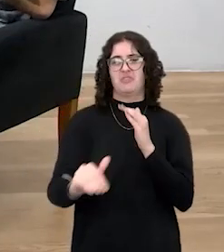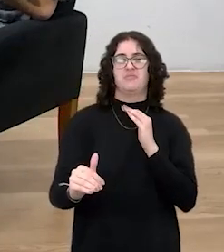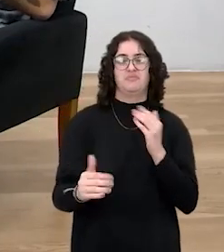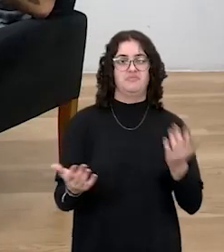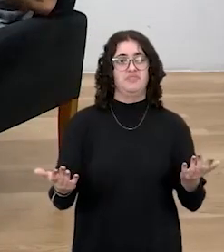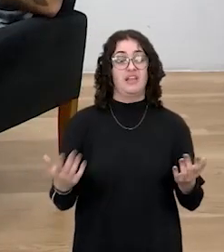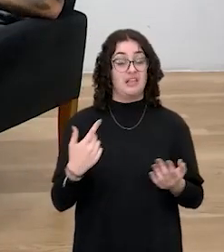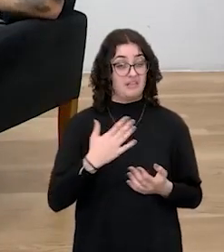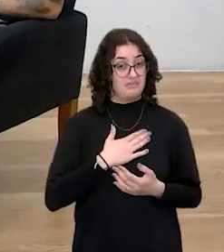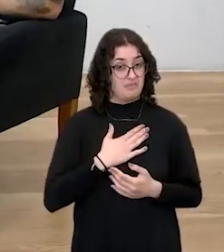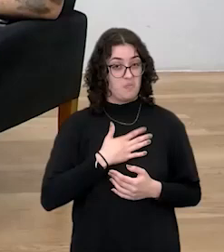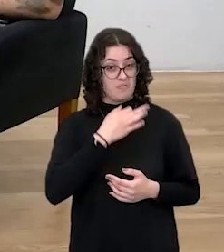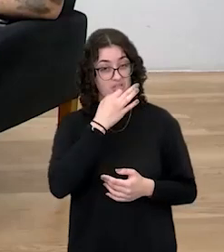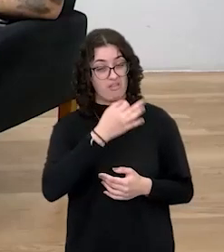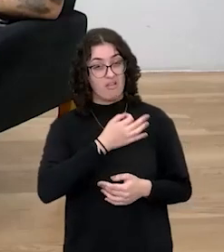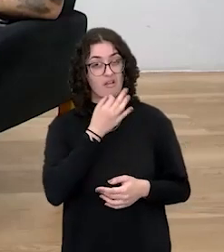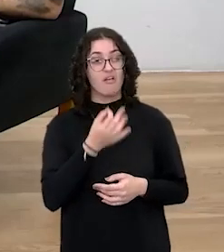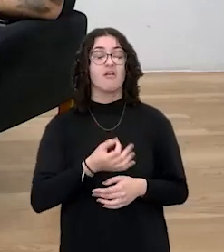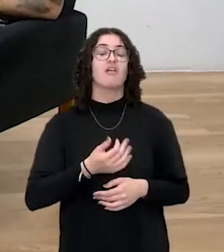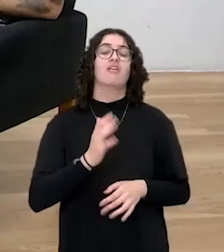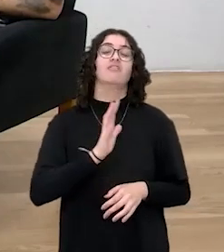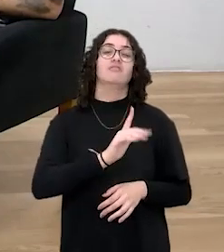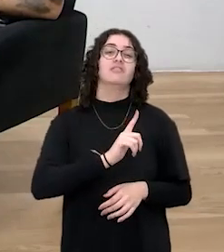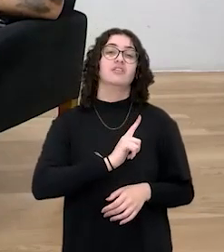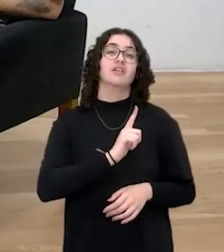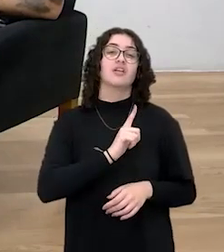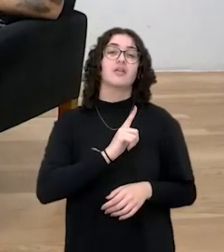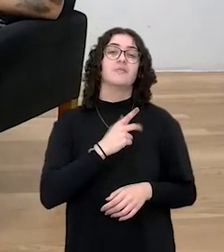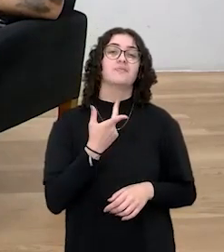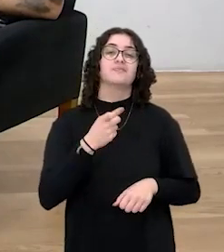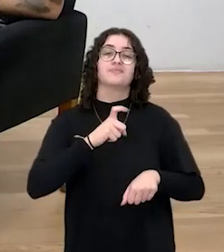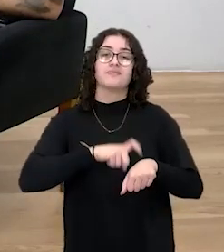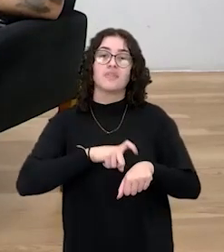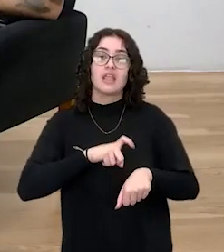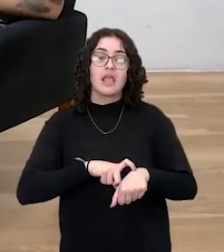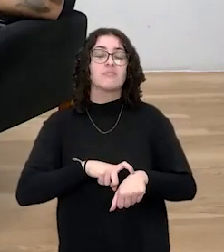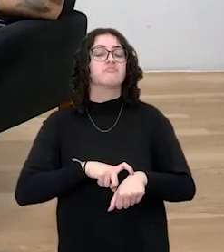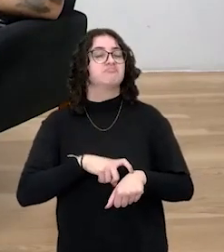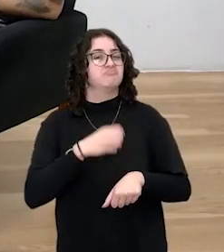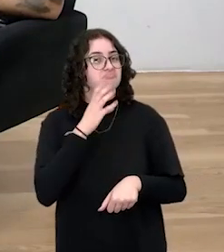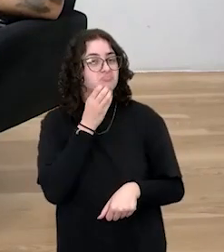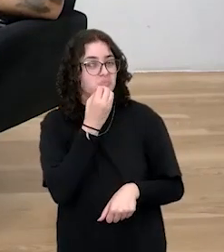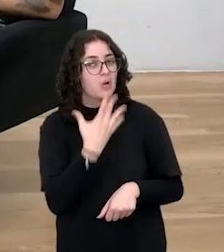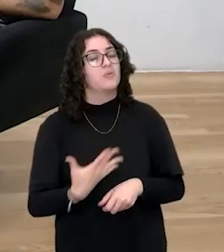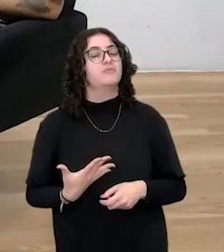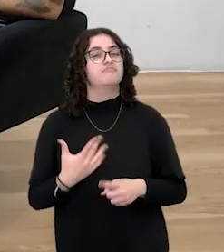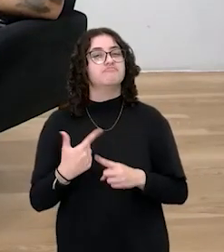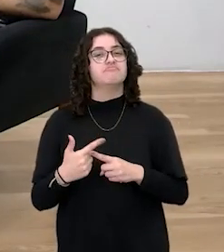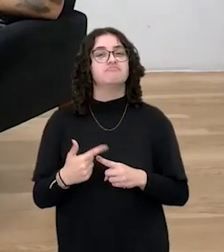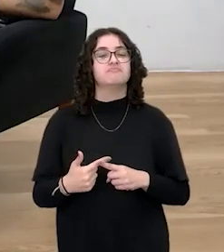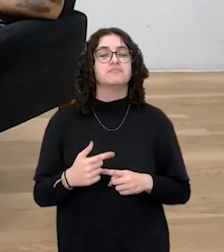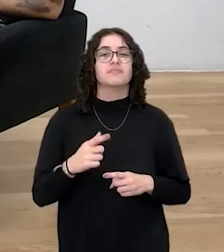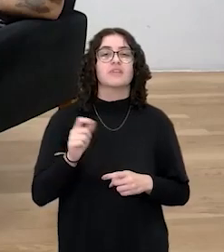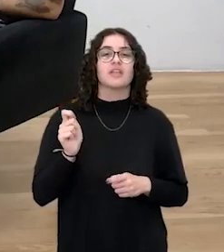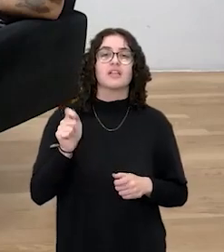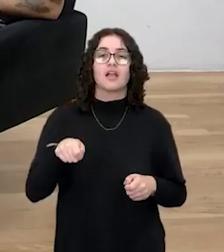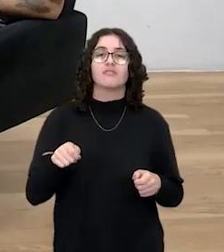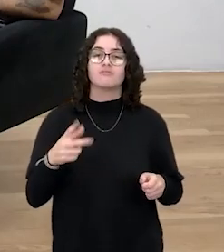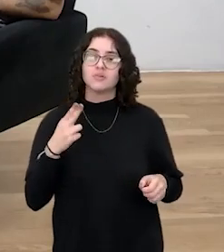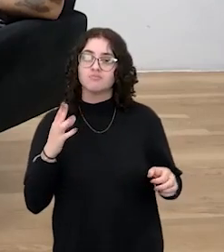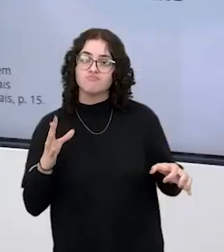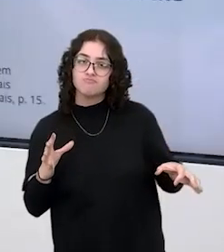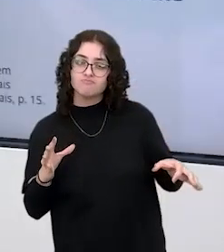acho, inclusive, que a gente tem aí um timing muito legal, porque a gente pode associar toda